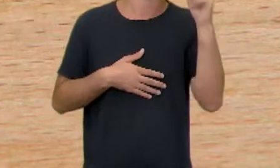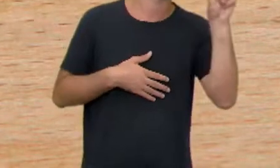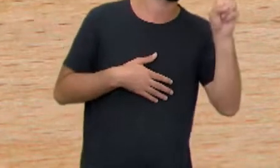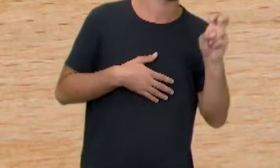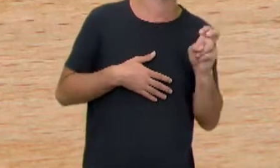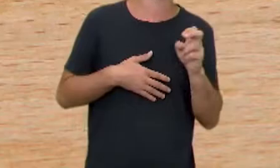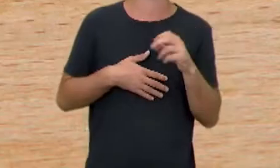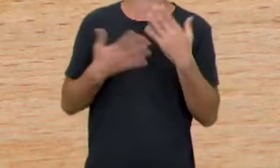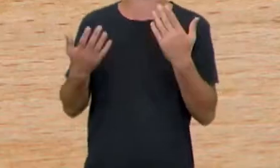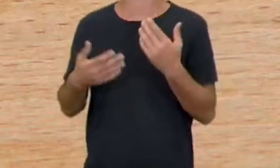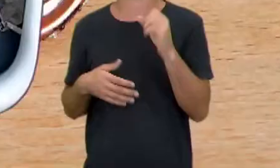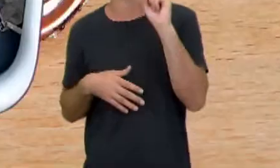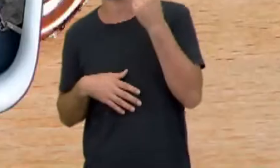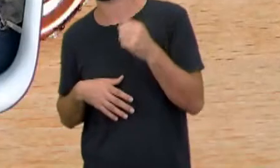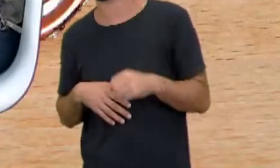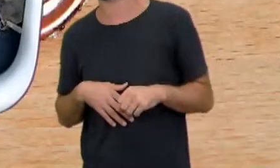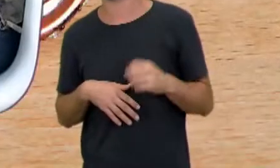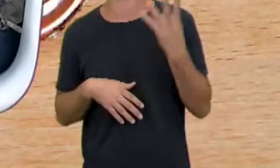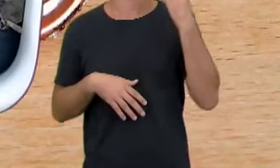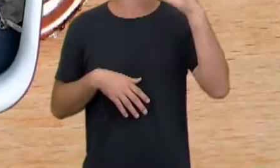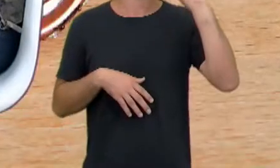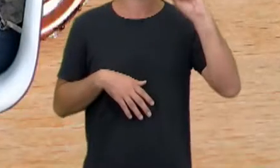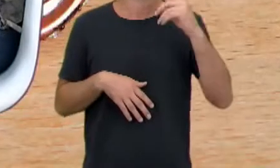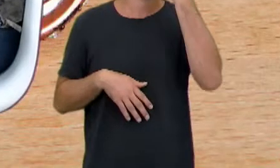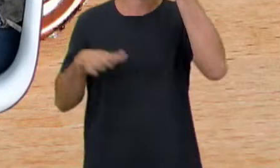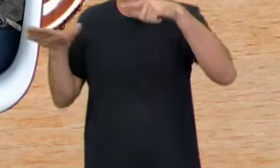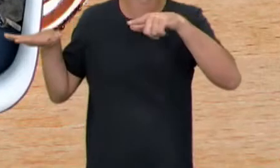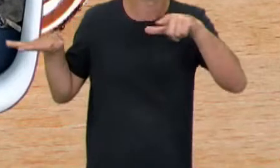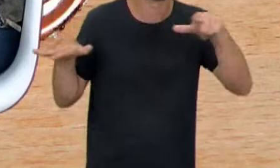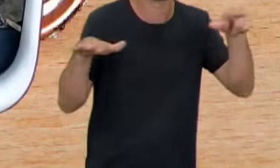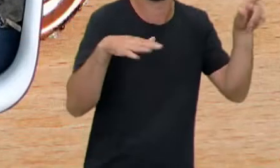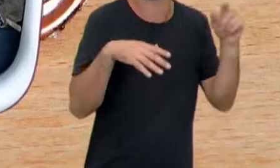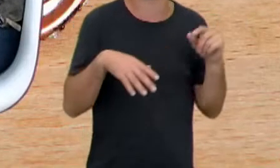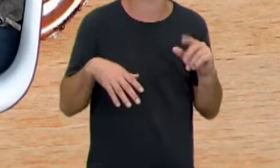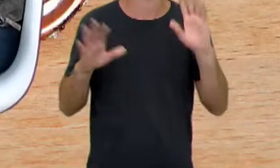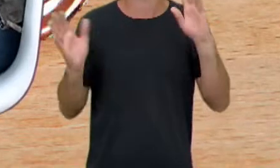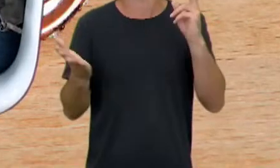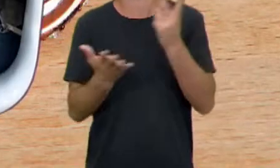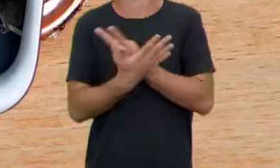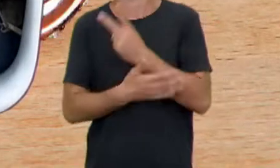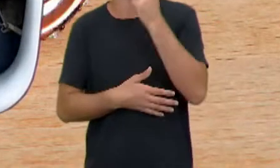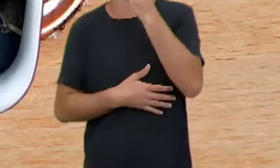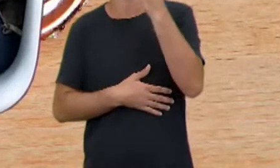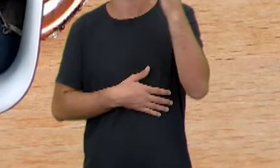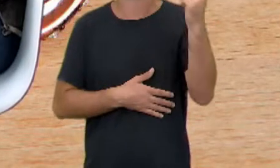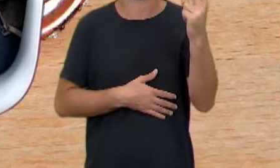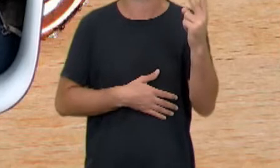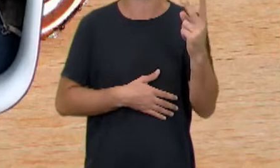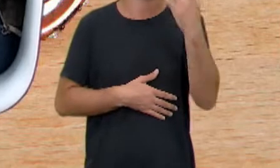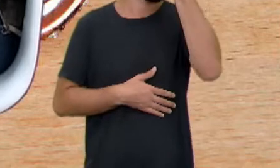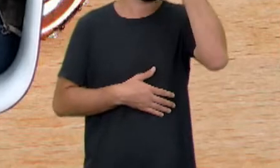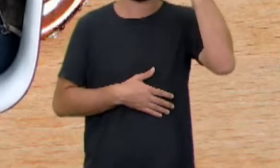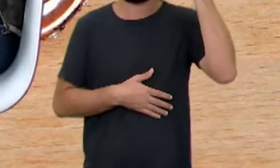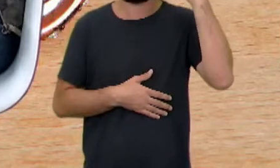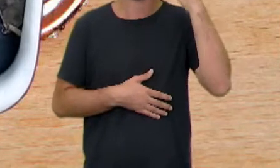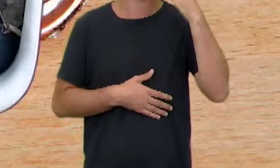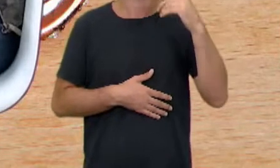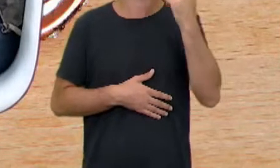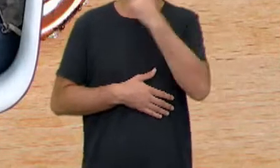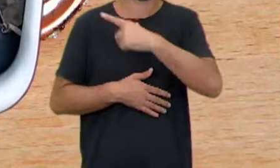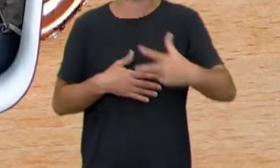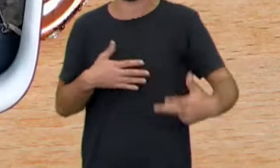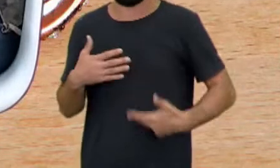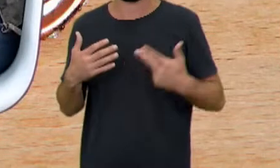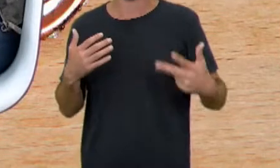faz 40. Então, assim, chegamos a fazer mutirões, o mutirão com maior número de castrações de